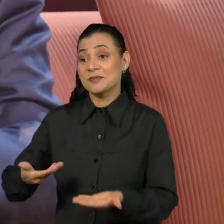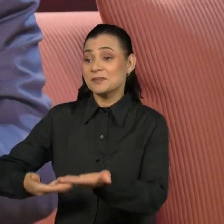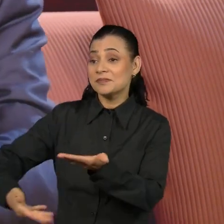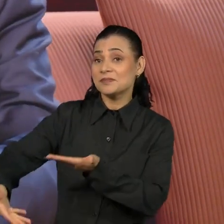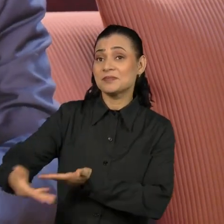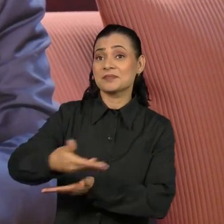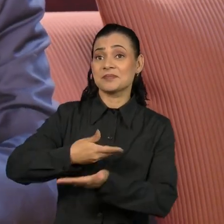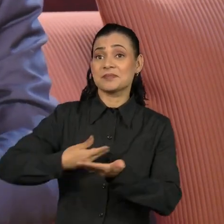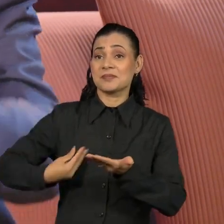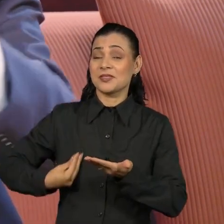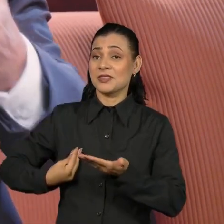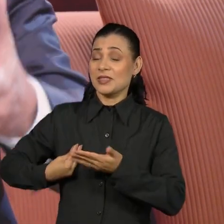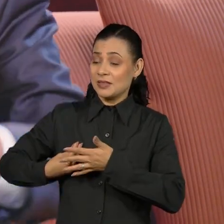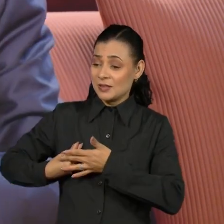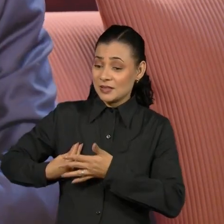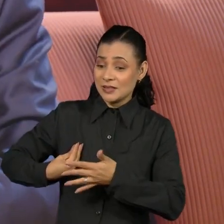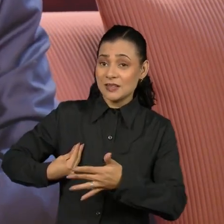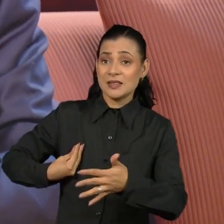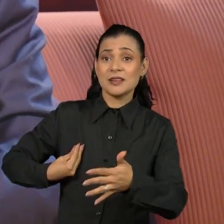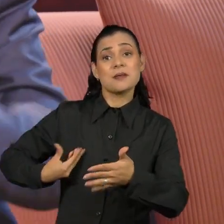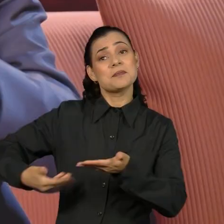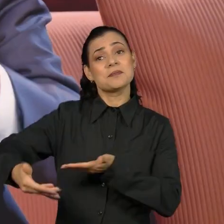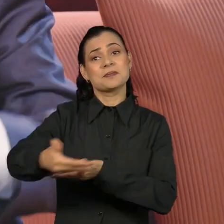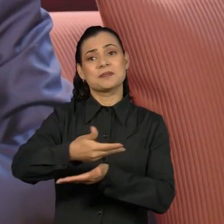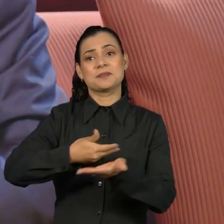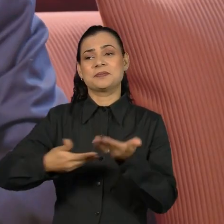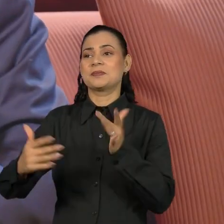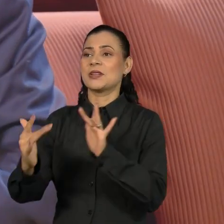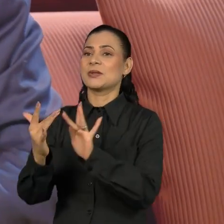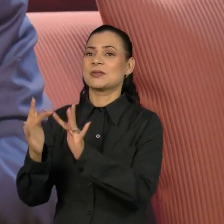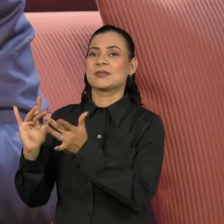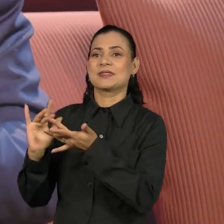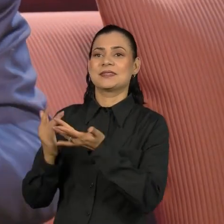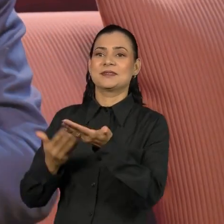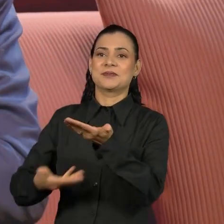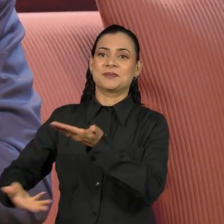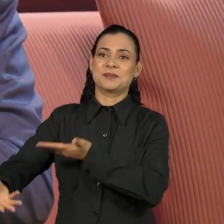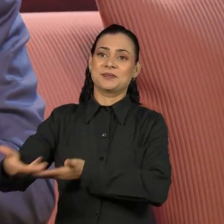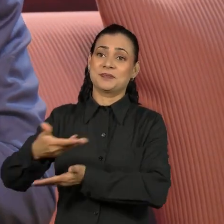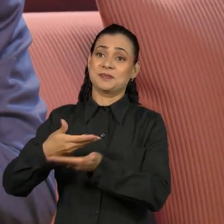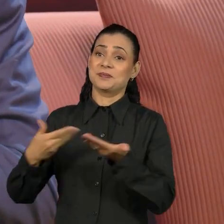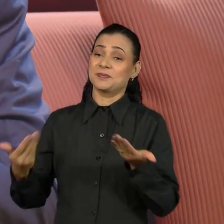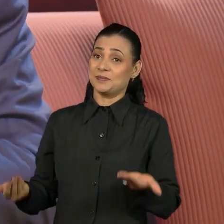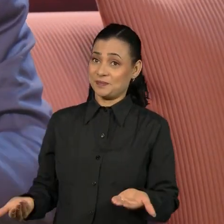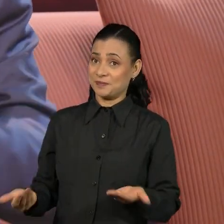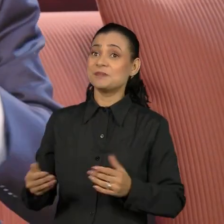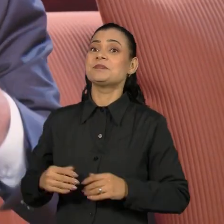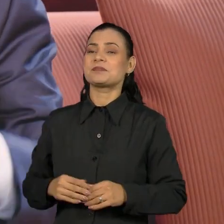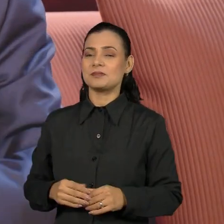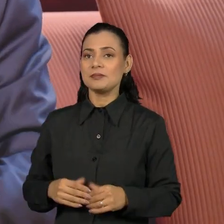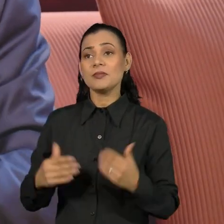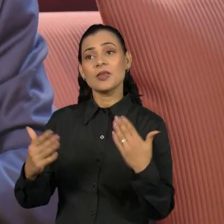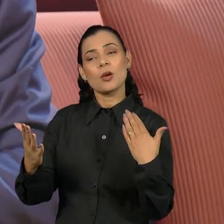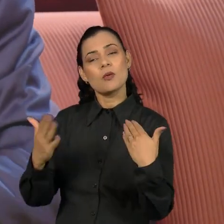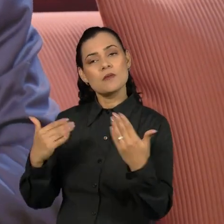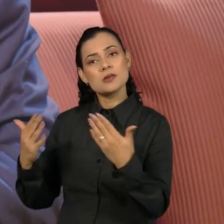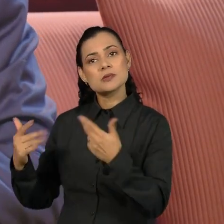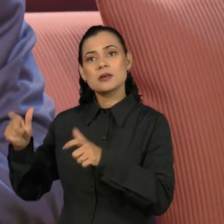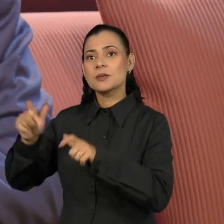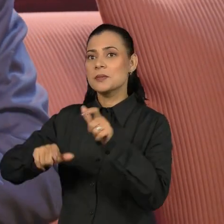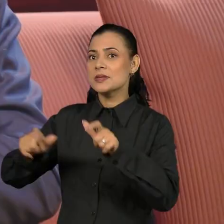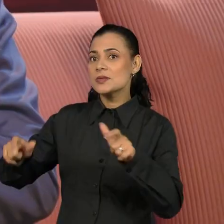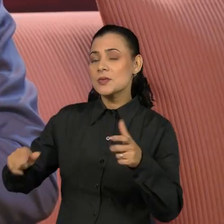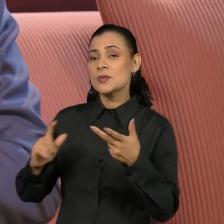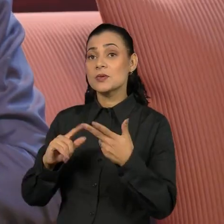participar. Nós estamos aqui participando, convivendo no seu programa, né? Conversando sobre